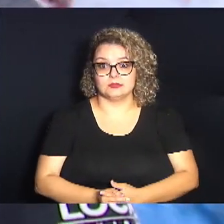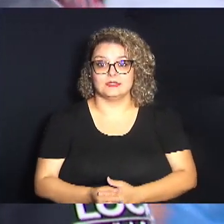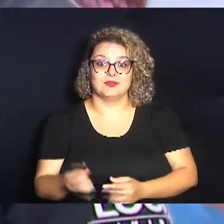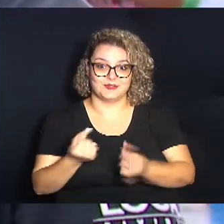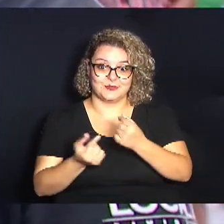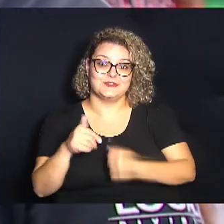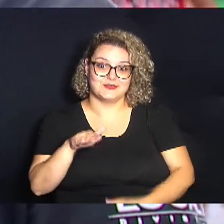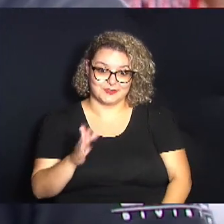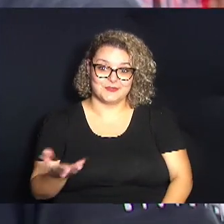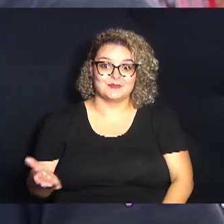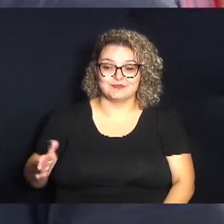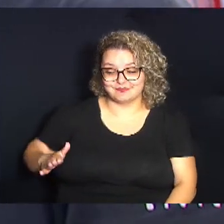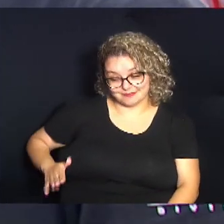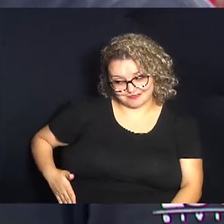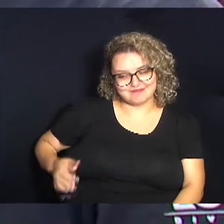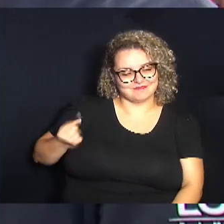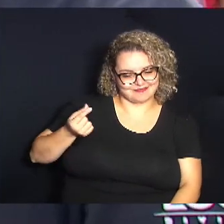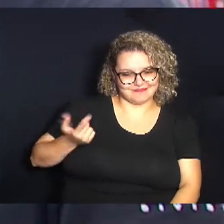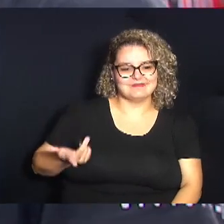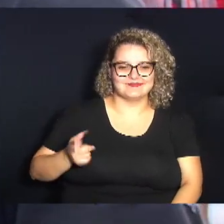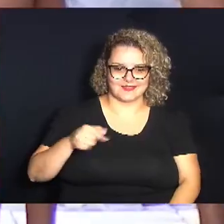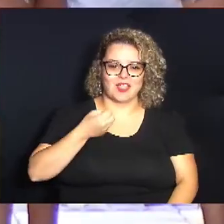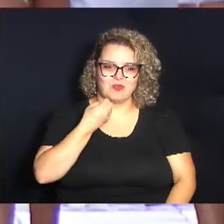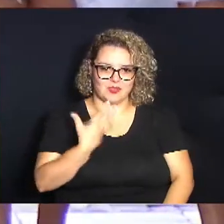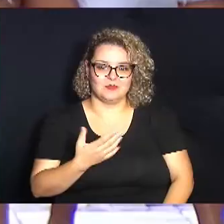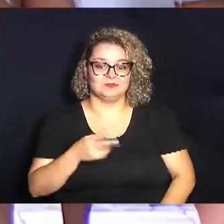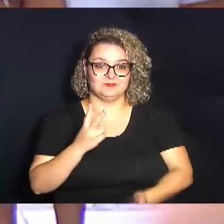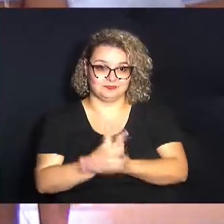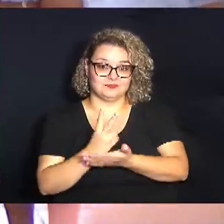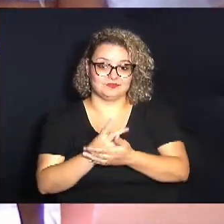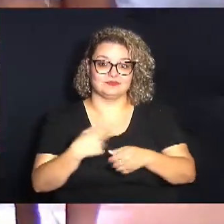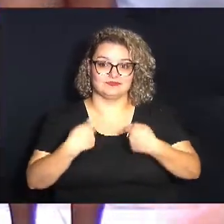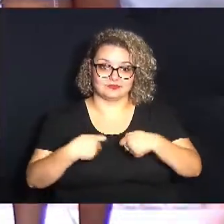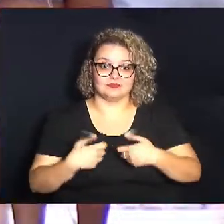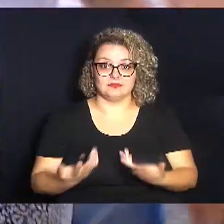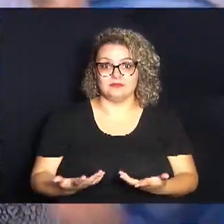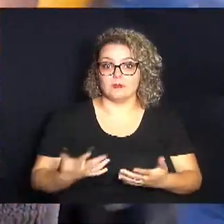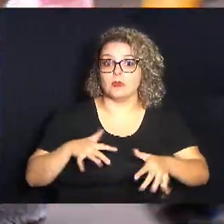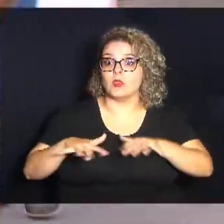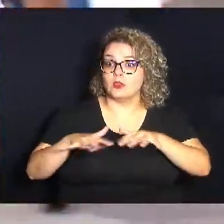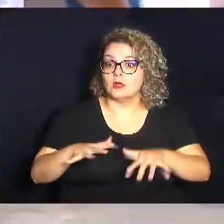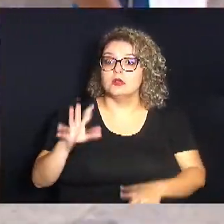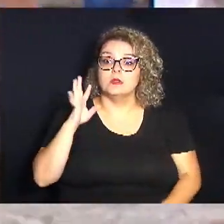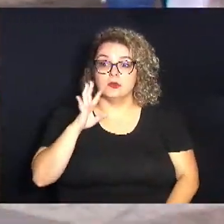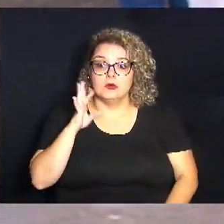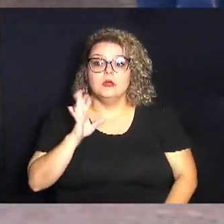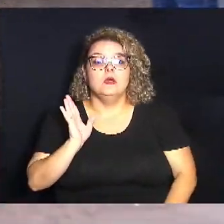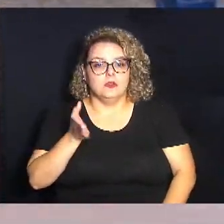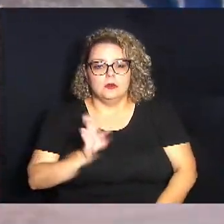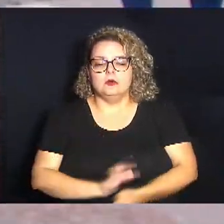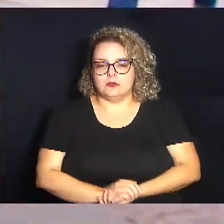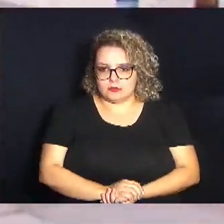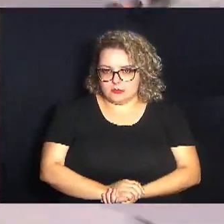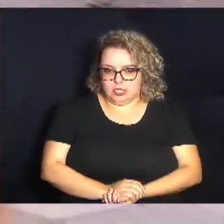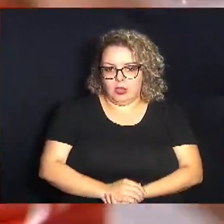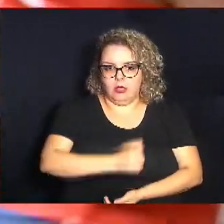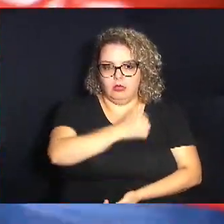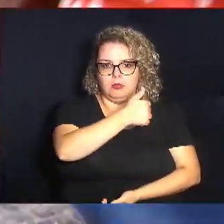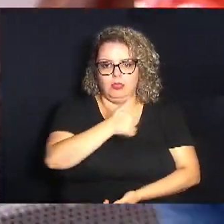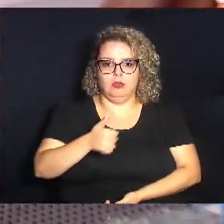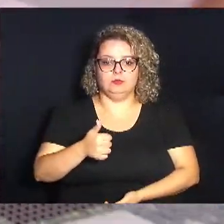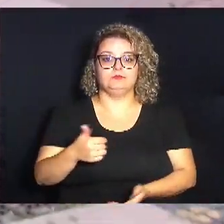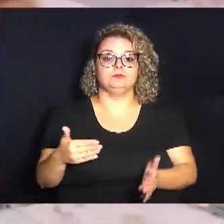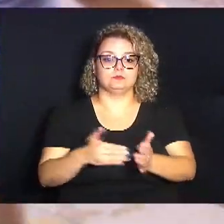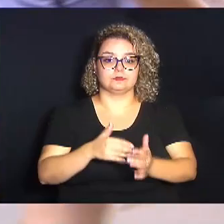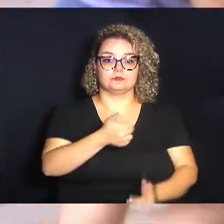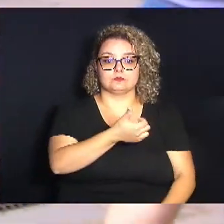né, também no bolso, que vale a pena, né, a gente sempre está precisando. Está tendo um movimento bem gostoso já. Entre 11 e 16 de